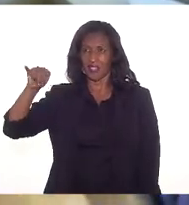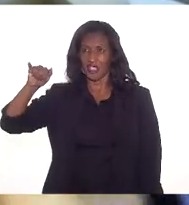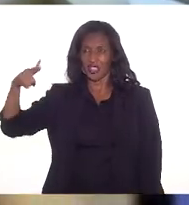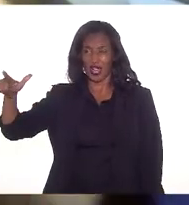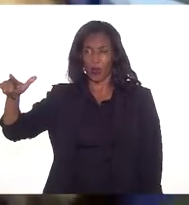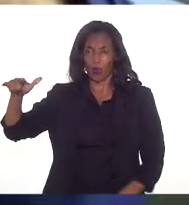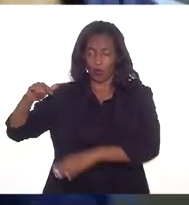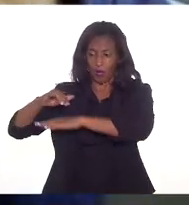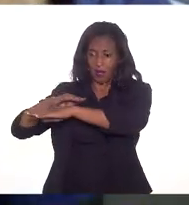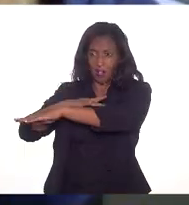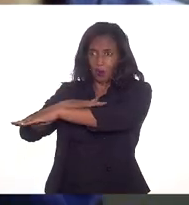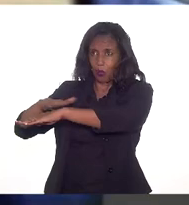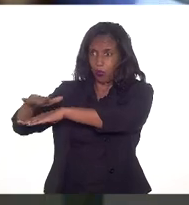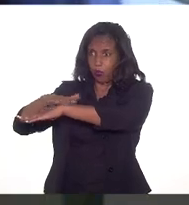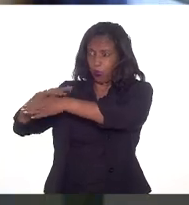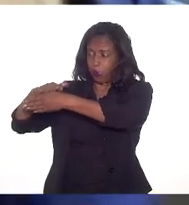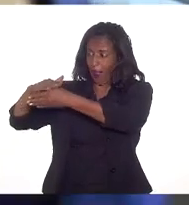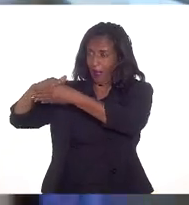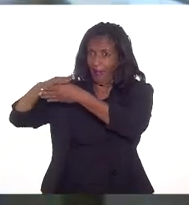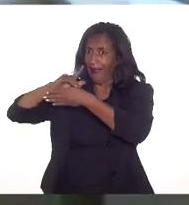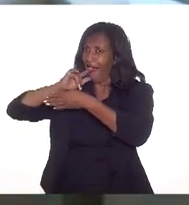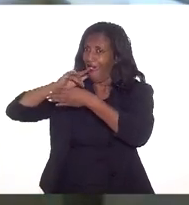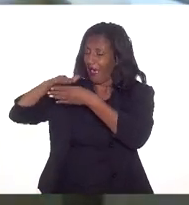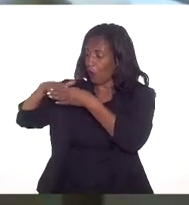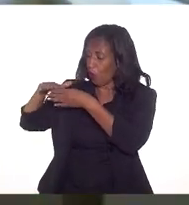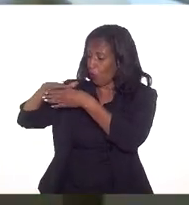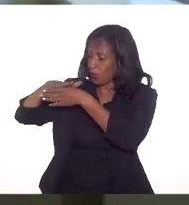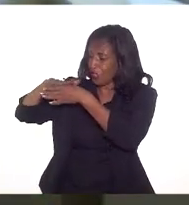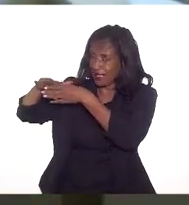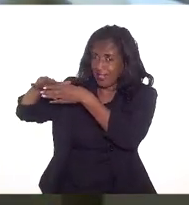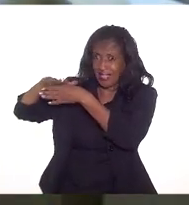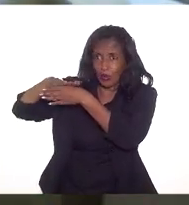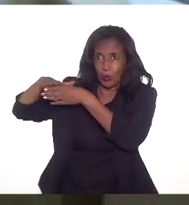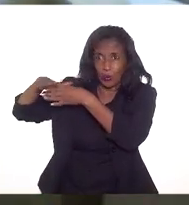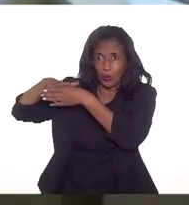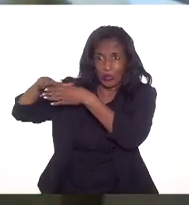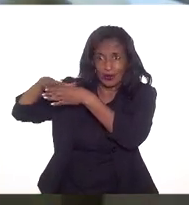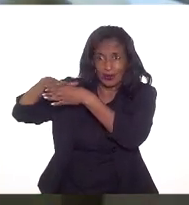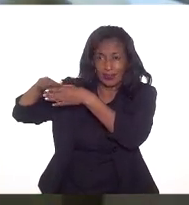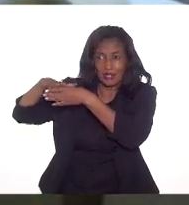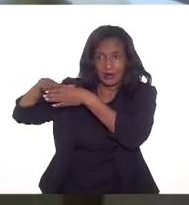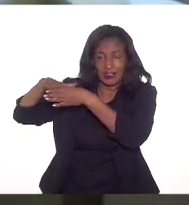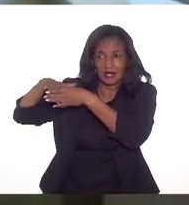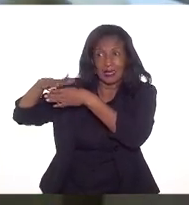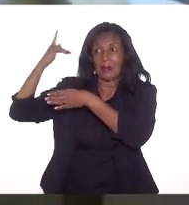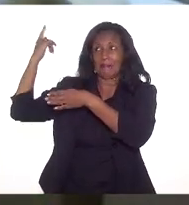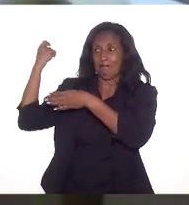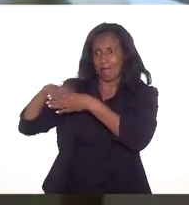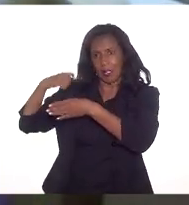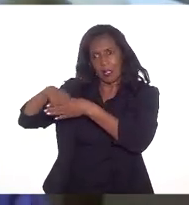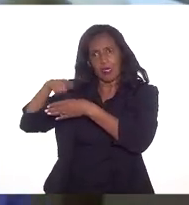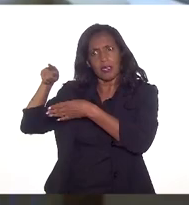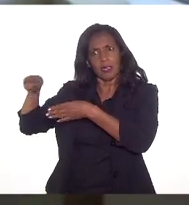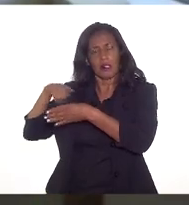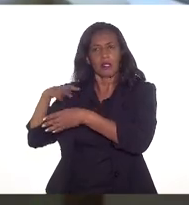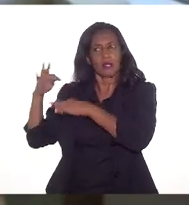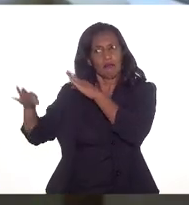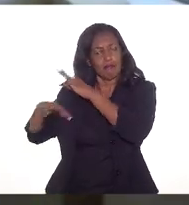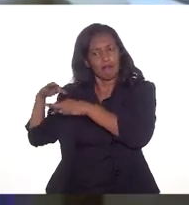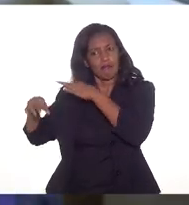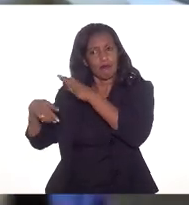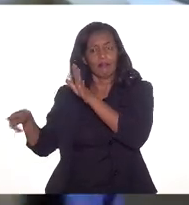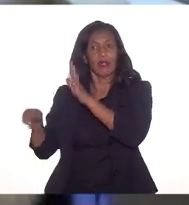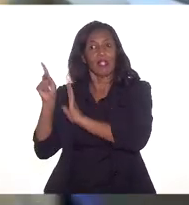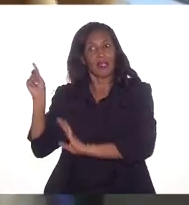limite, ele não consegue produzir mais 1 milímetro cúbico de água. Então, precisa também ter investimento, porque isso vai continuar com a SEDAI.